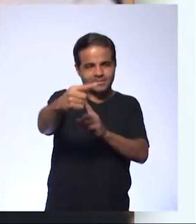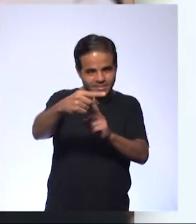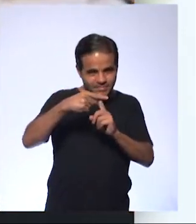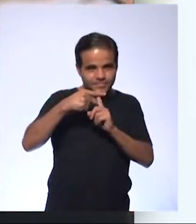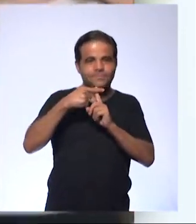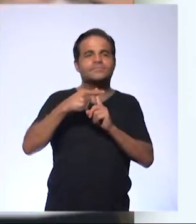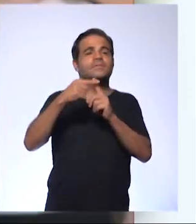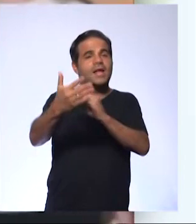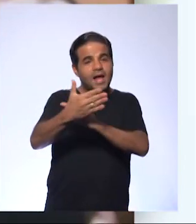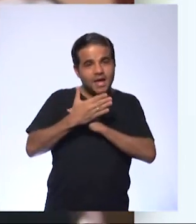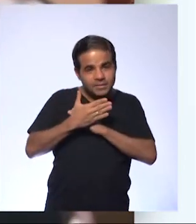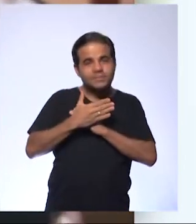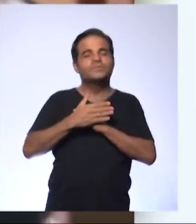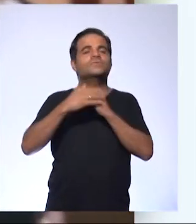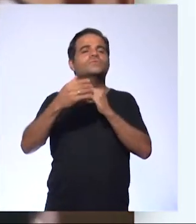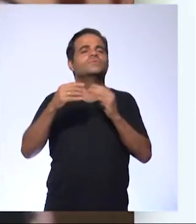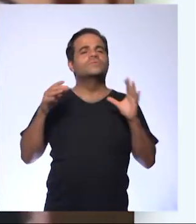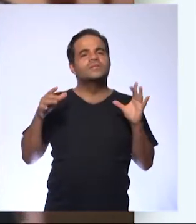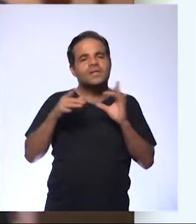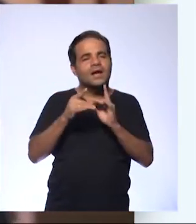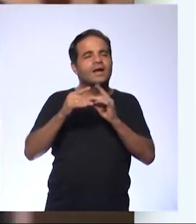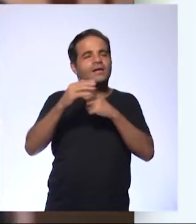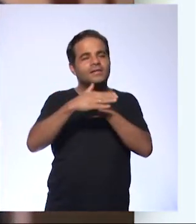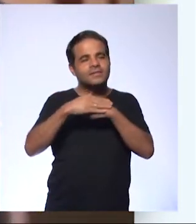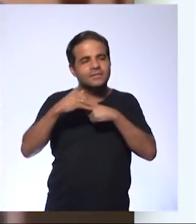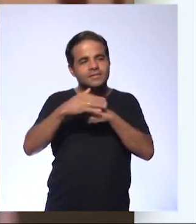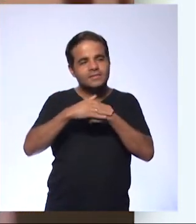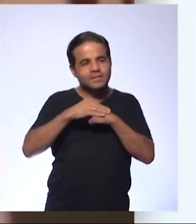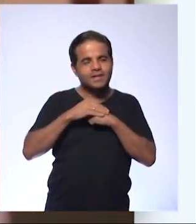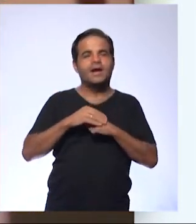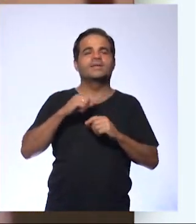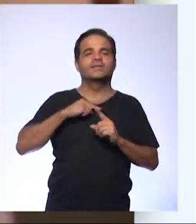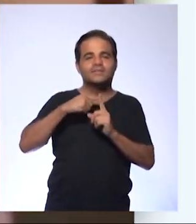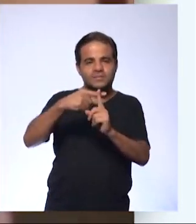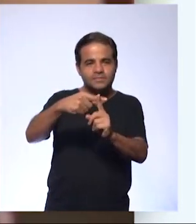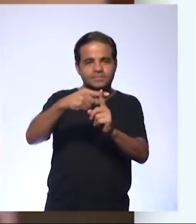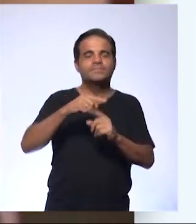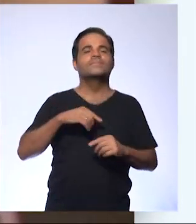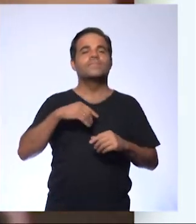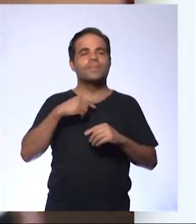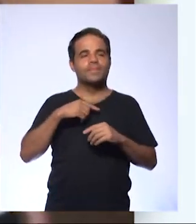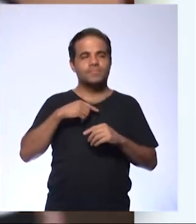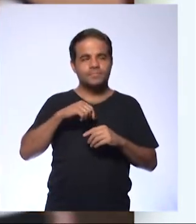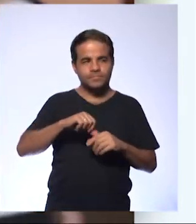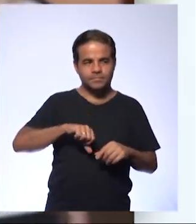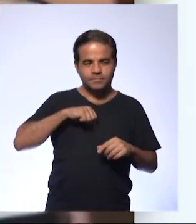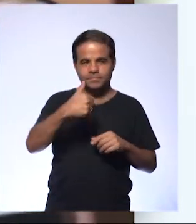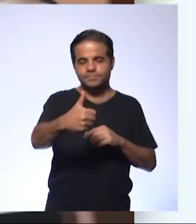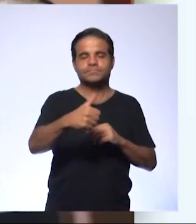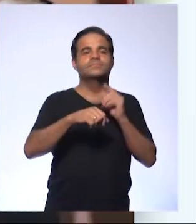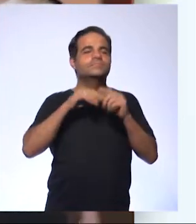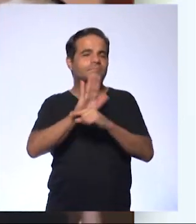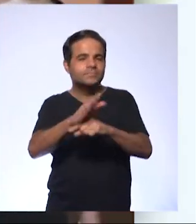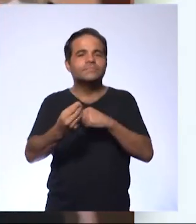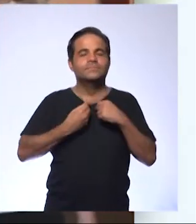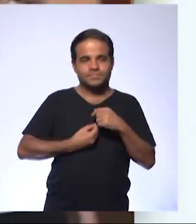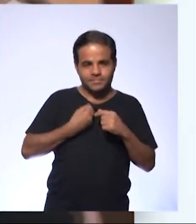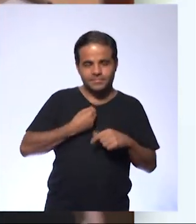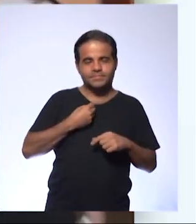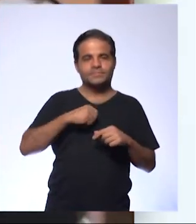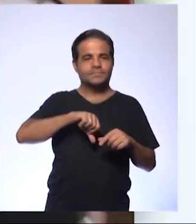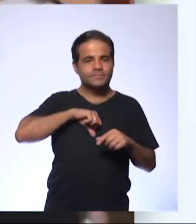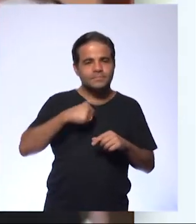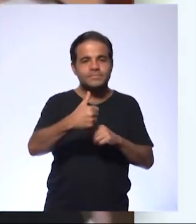racional. Ela é muito mais ligada aos nossos afetos, né? Eu vivo o que o outro está vivendo. Então,